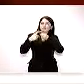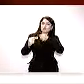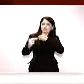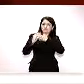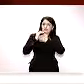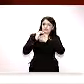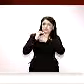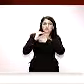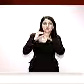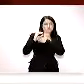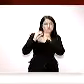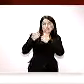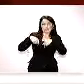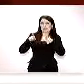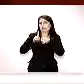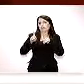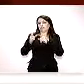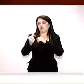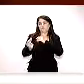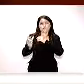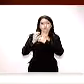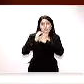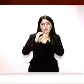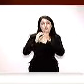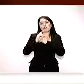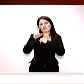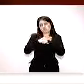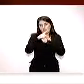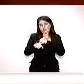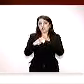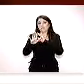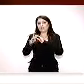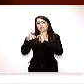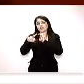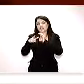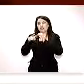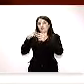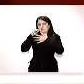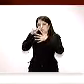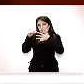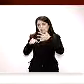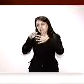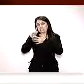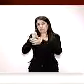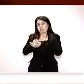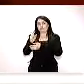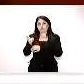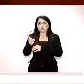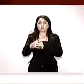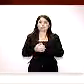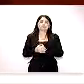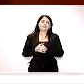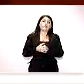título de acumulação de cargos mantidas no mais as decisões combatidas